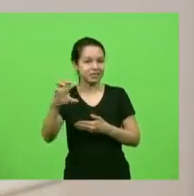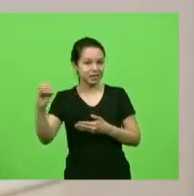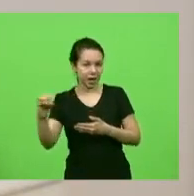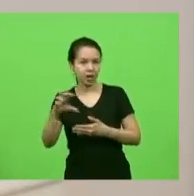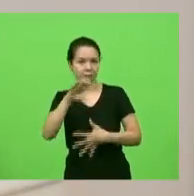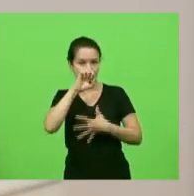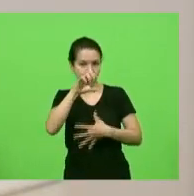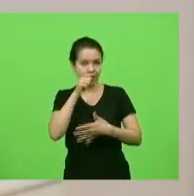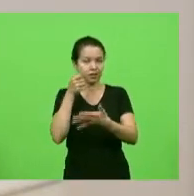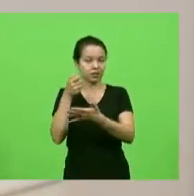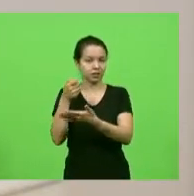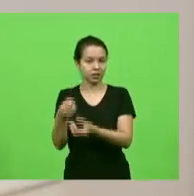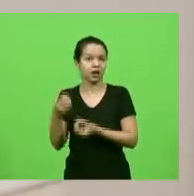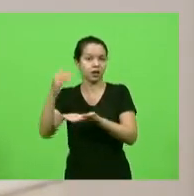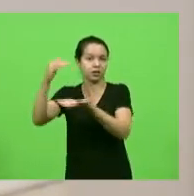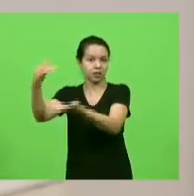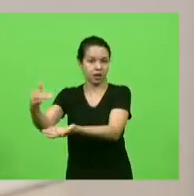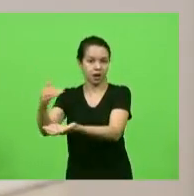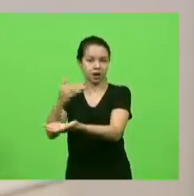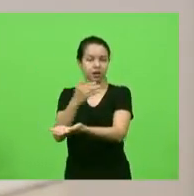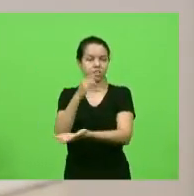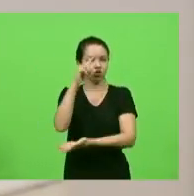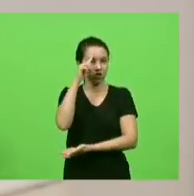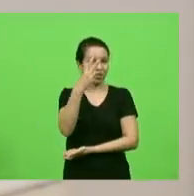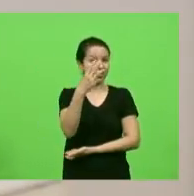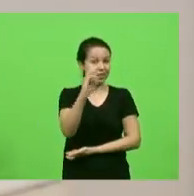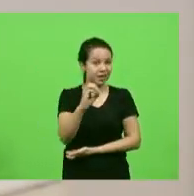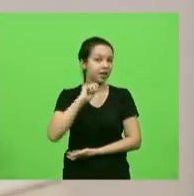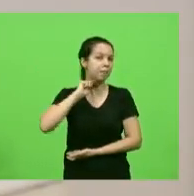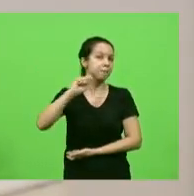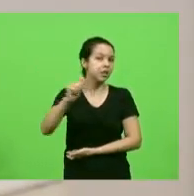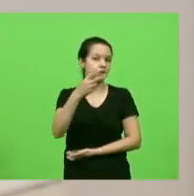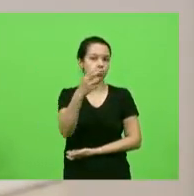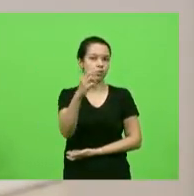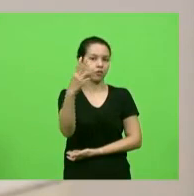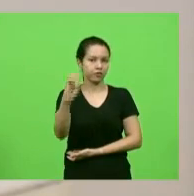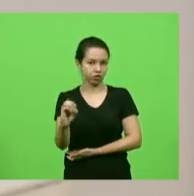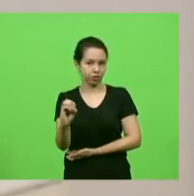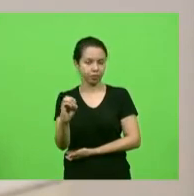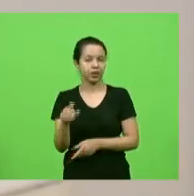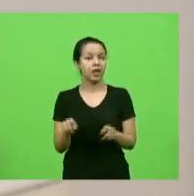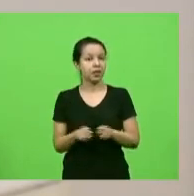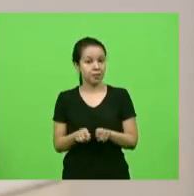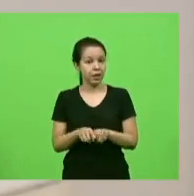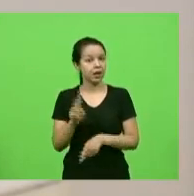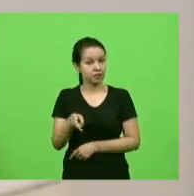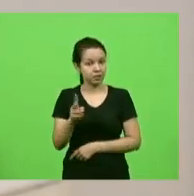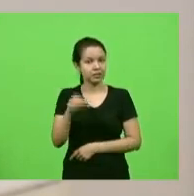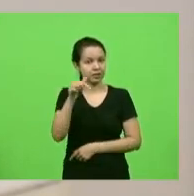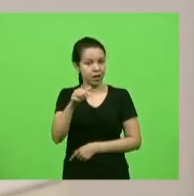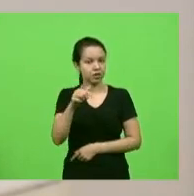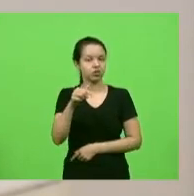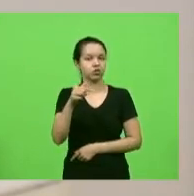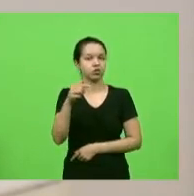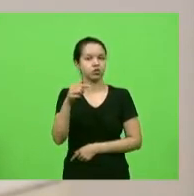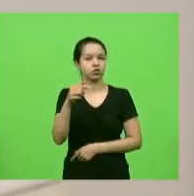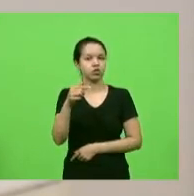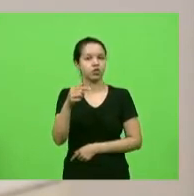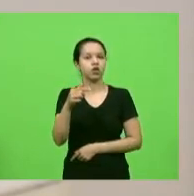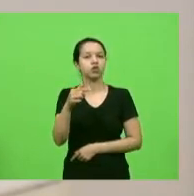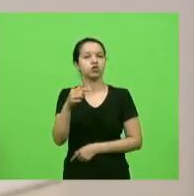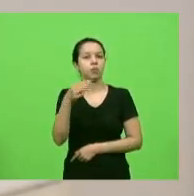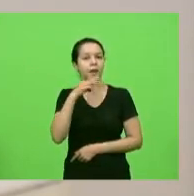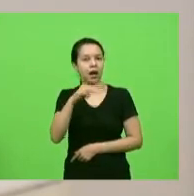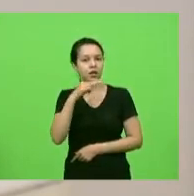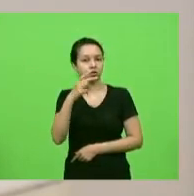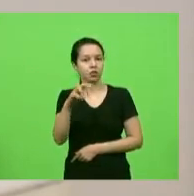30 de abril de 2020. Ainda em 27/3/2020, o processo retornou ao núcleo de contratos,